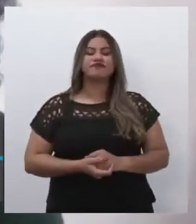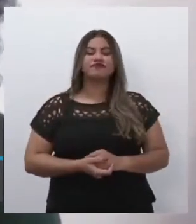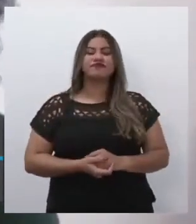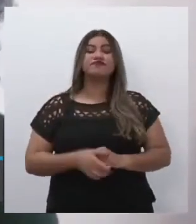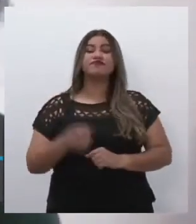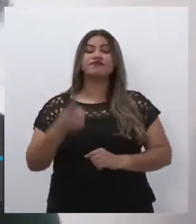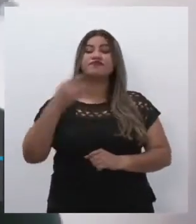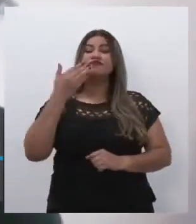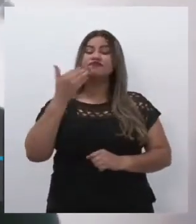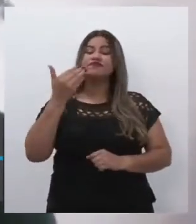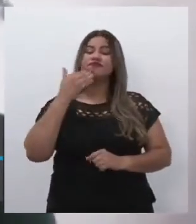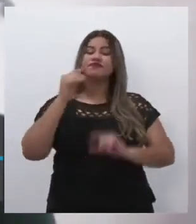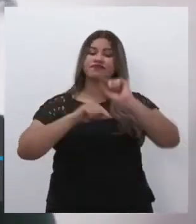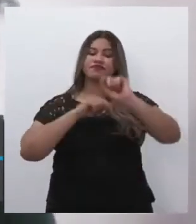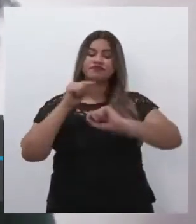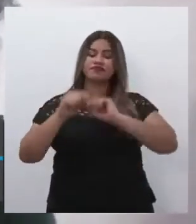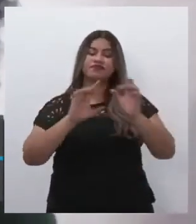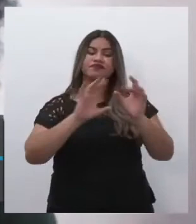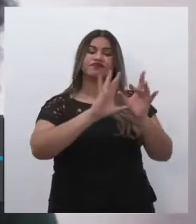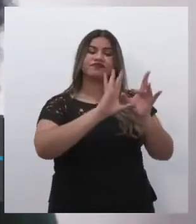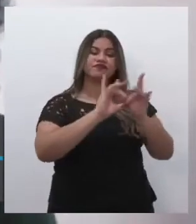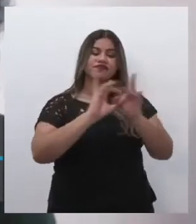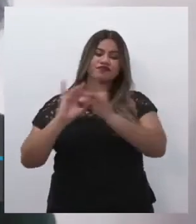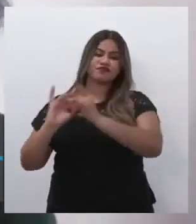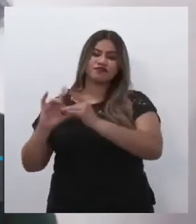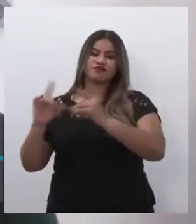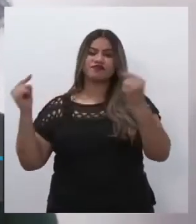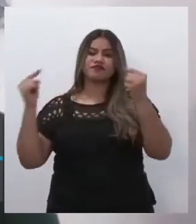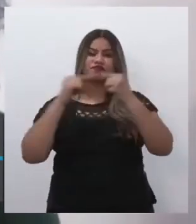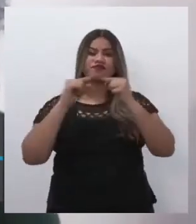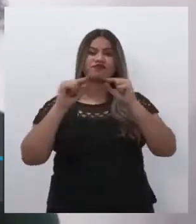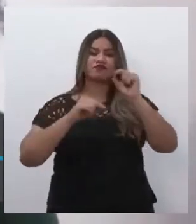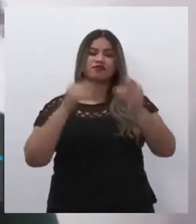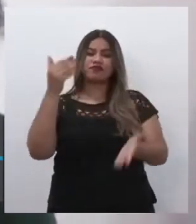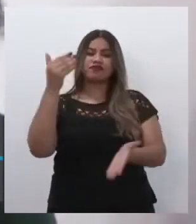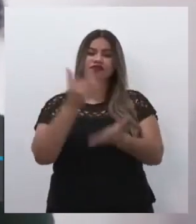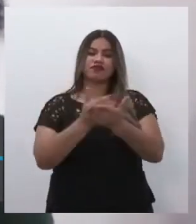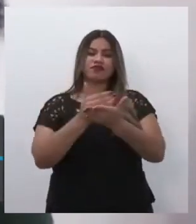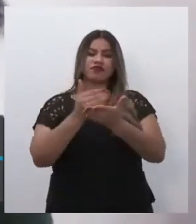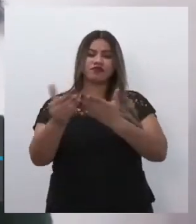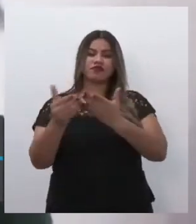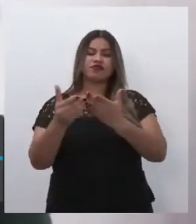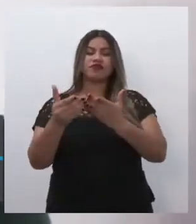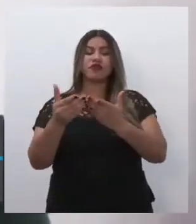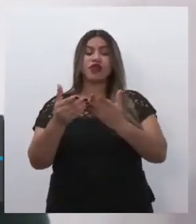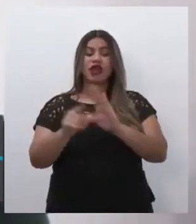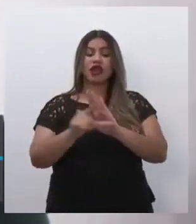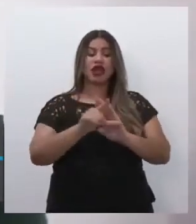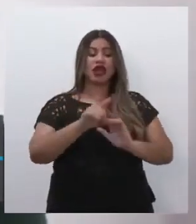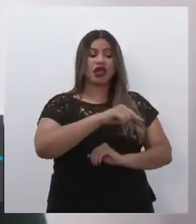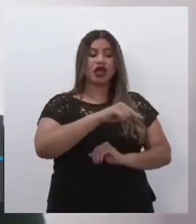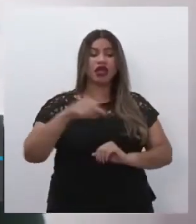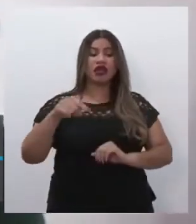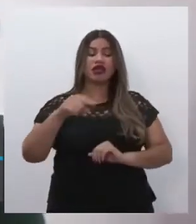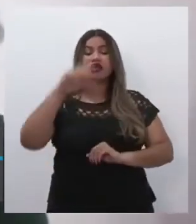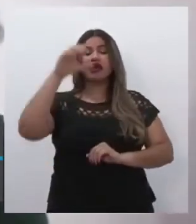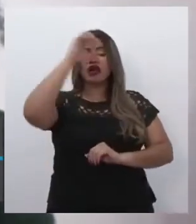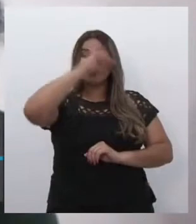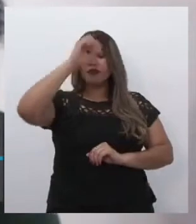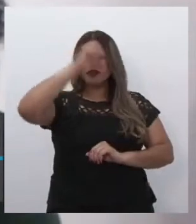que, através dessa contextualização, pode-se iniciar, por exemplo, o levantamento de conhecimentos prévios,